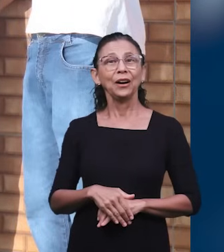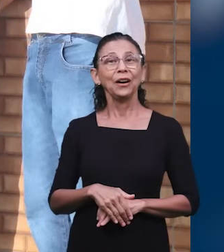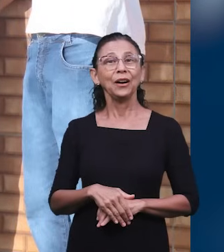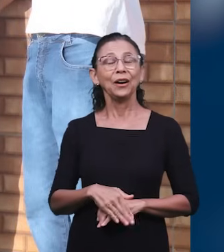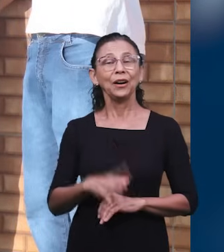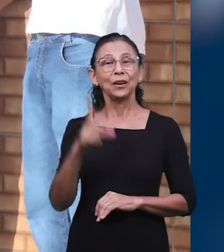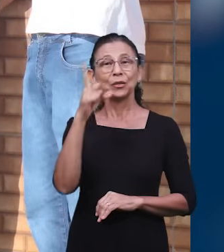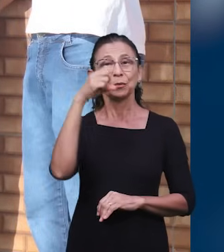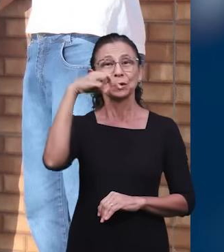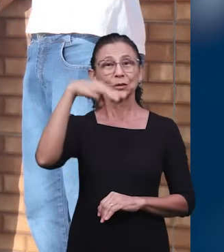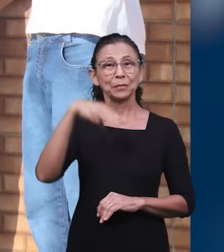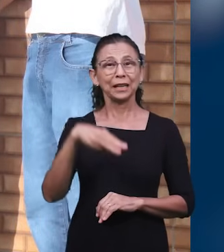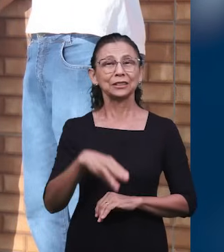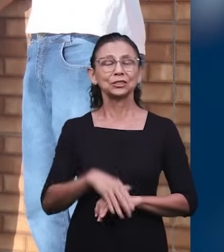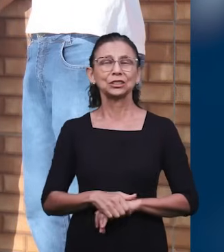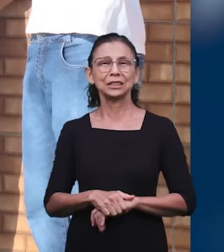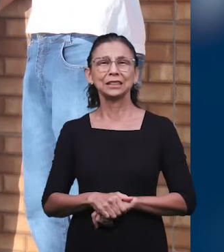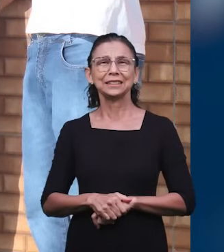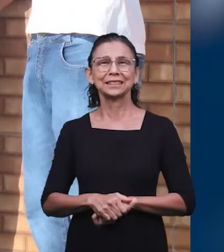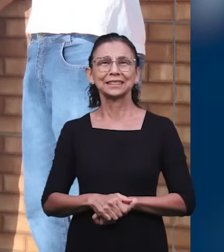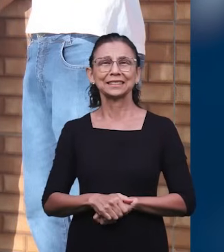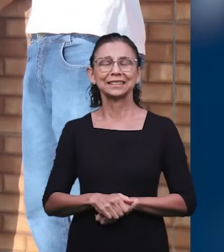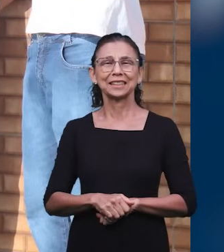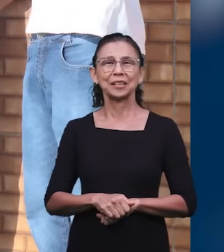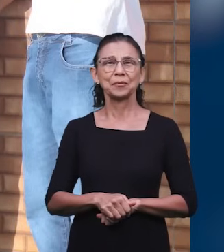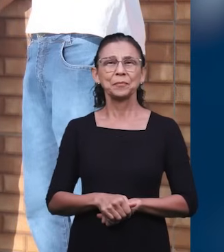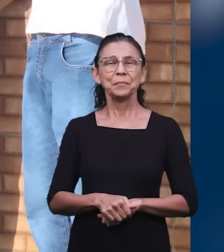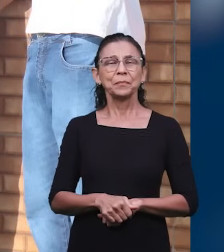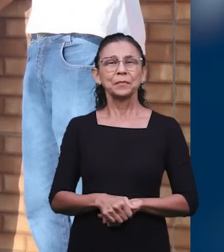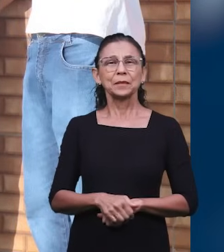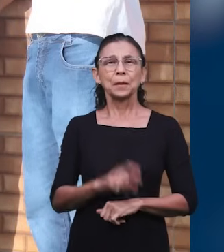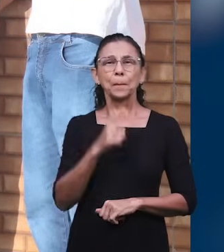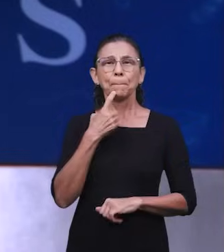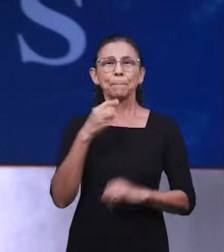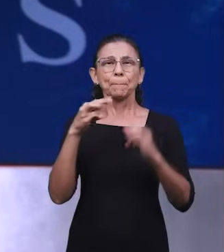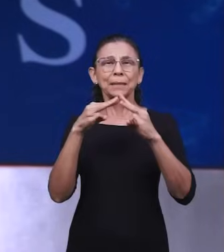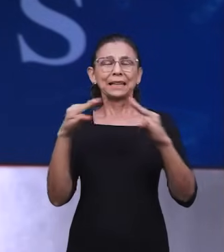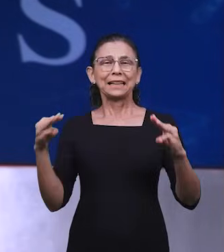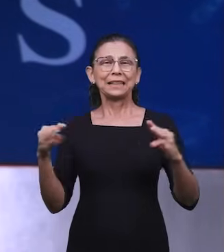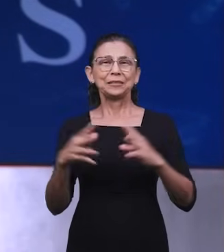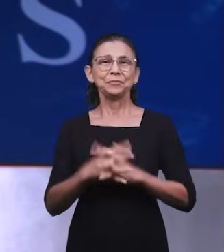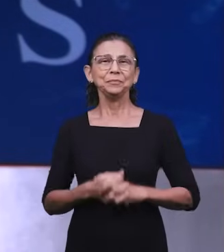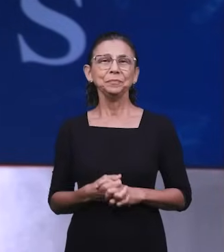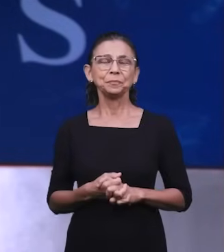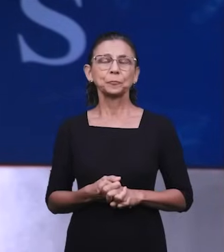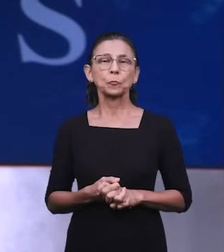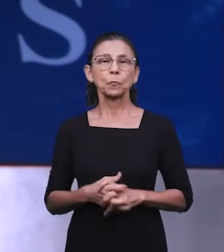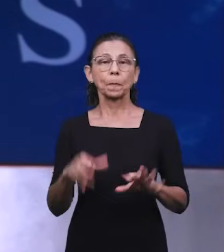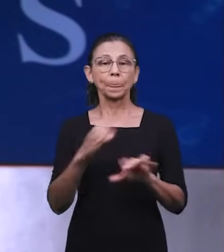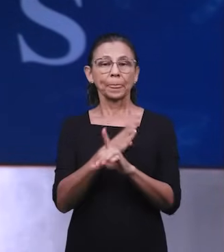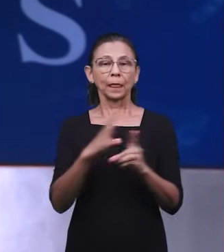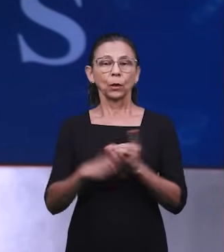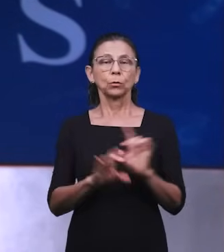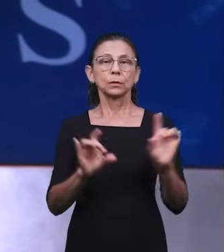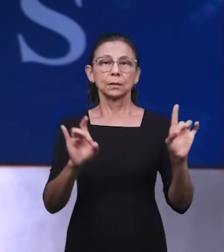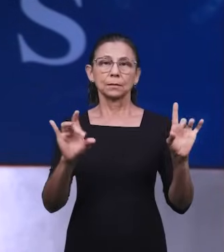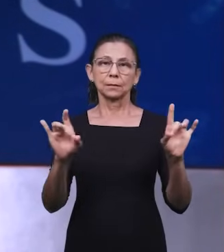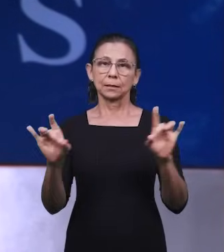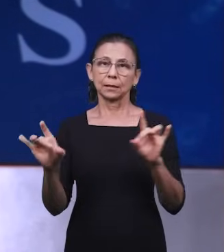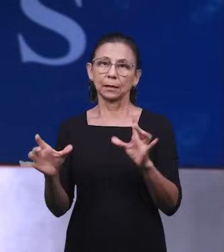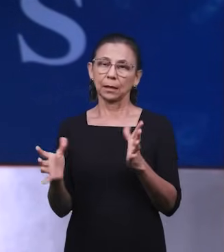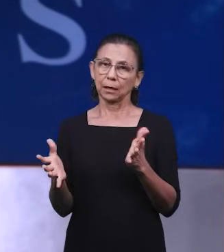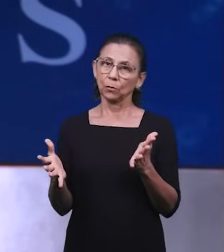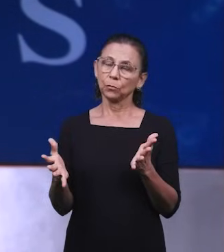Isabel, em Domingos Martins. Fica na região serrana, próximo ali do nosso Manaim. Vamos falar agora dos cultos especiais aqui no Manaim